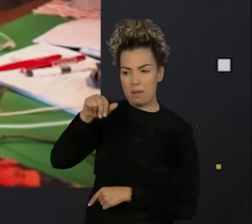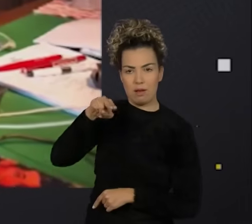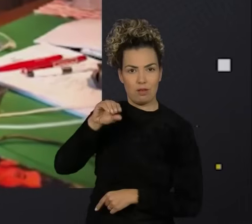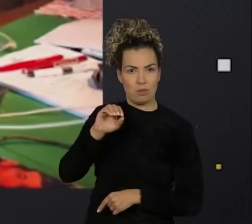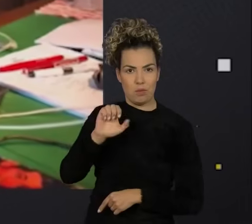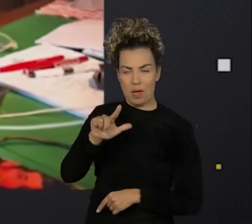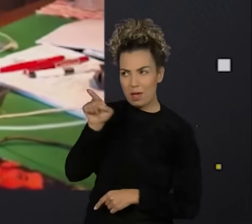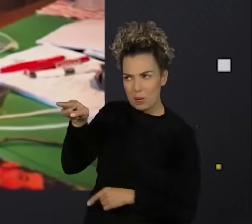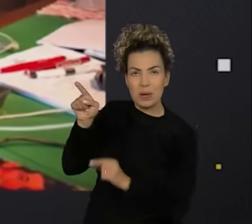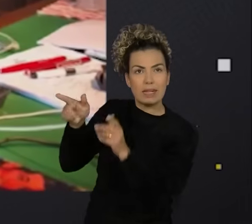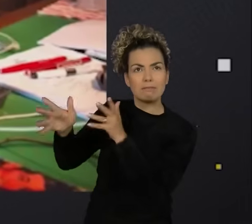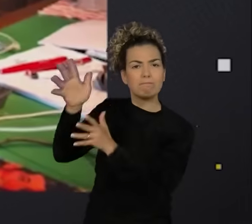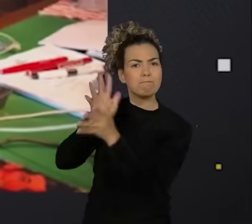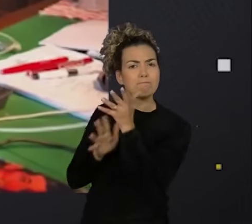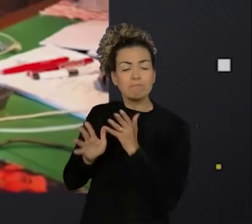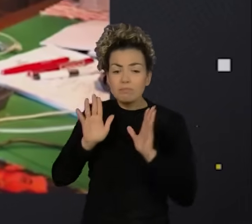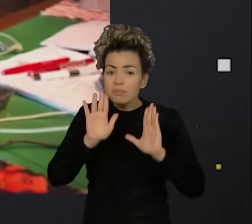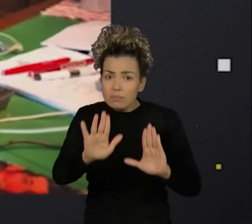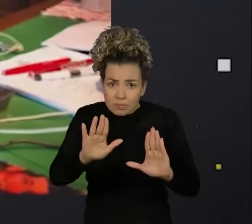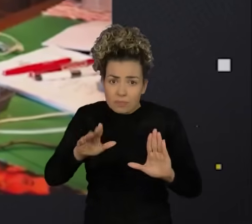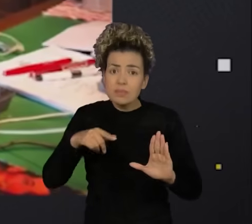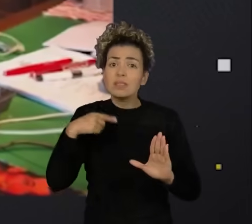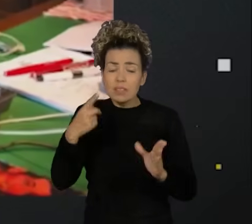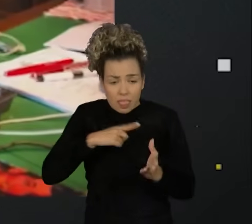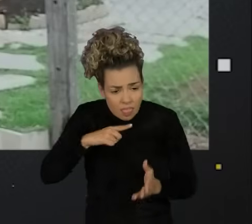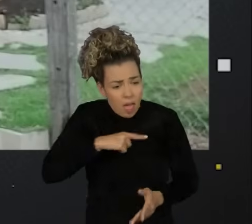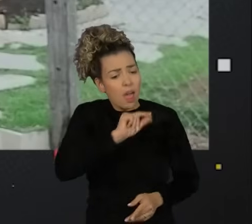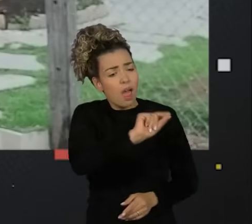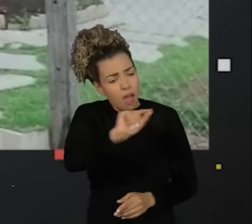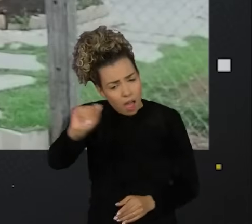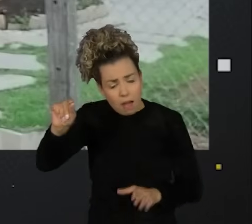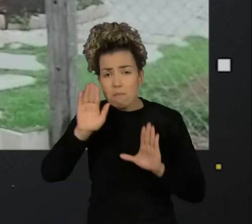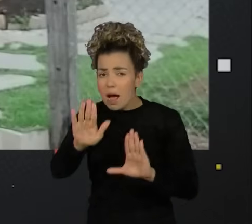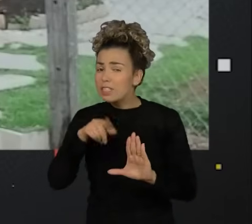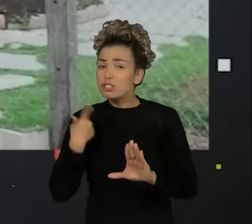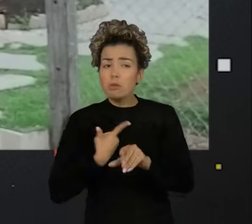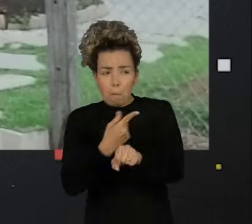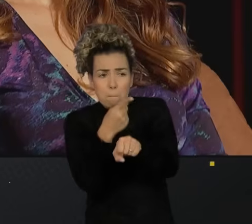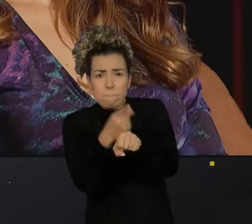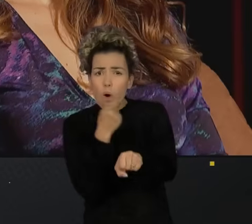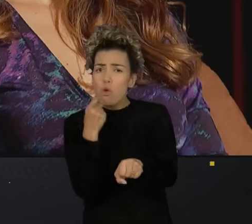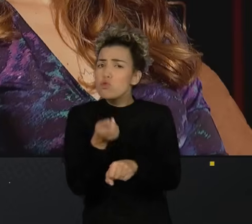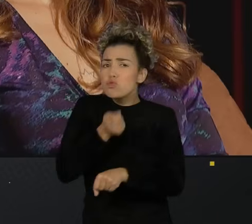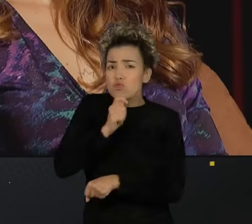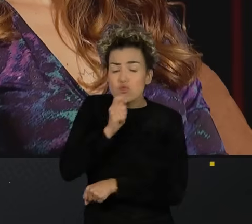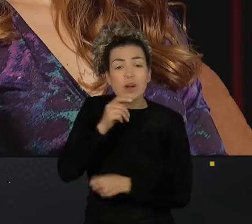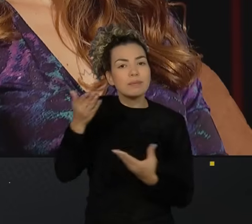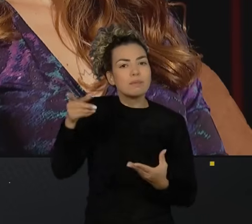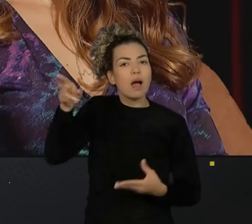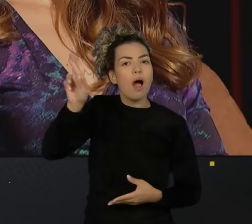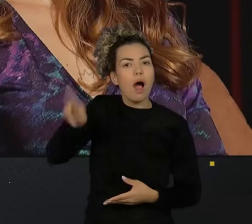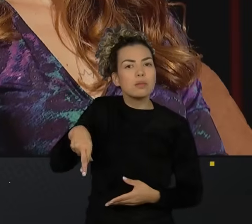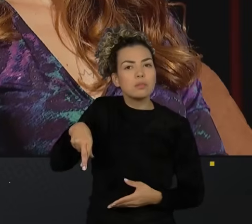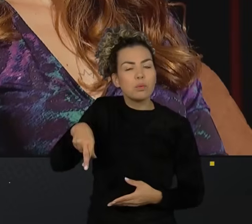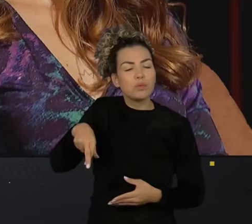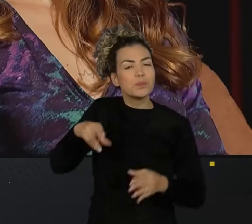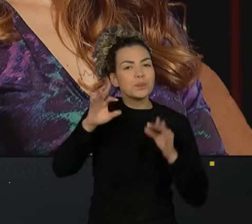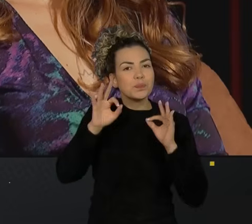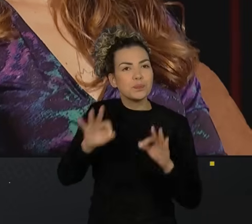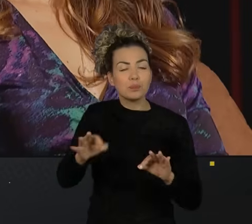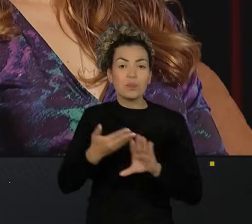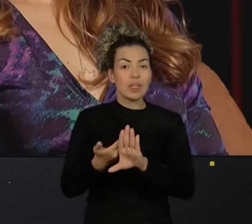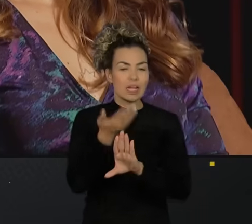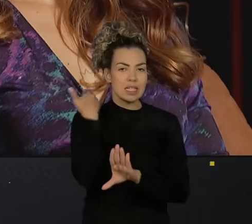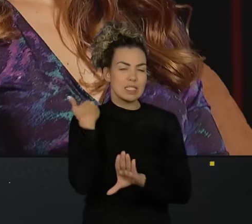Luiz, a Anitta está embaixo dos nossos olhos e a gente não consegue enxergar. E ele tinha razão. Eu tinha feito um